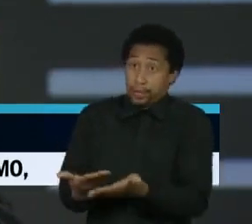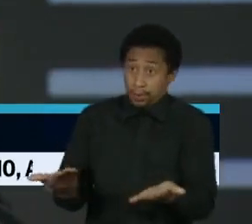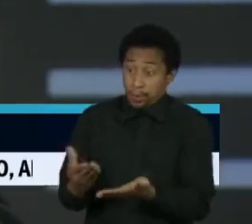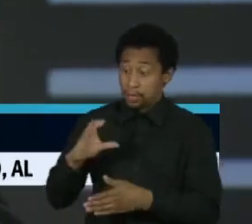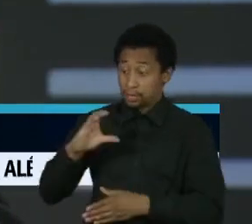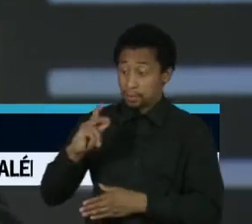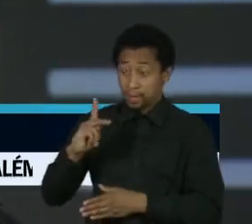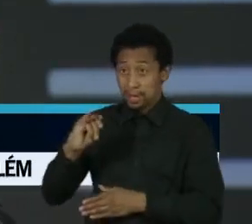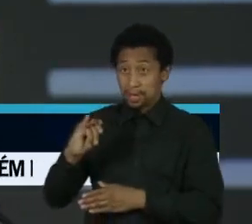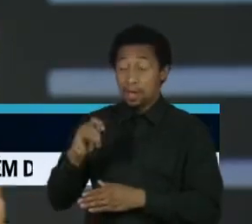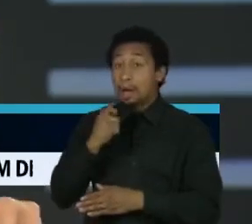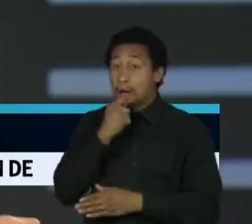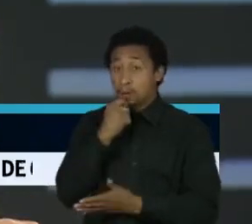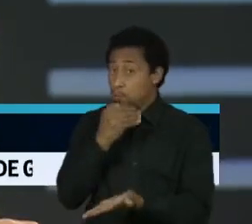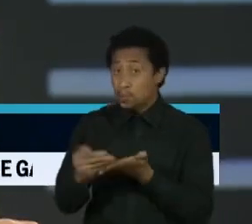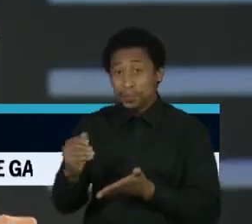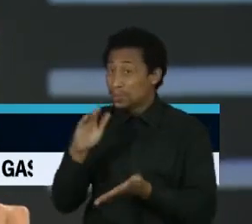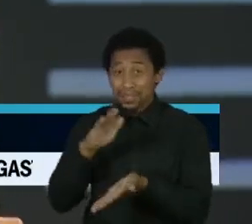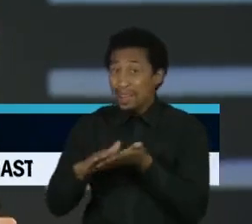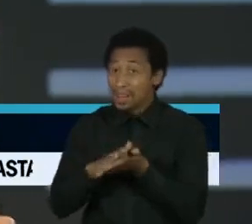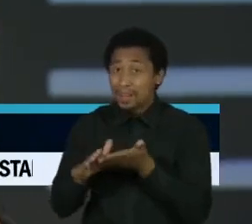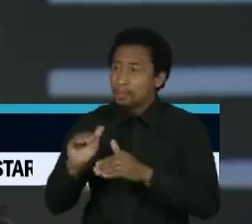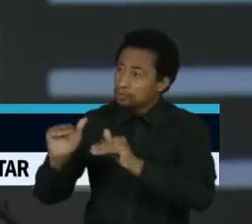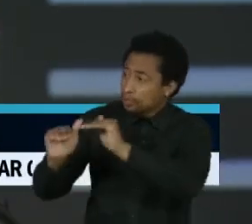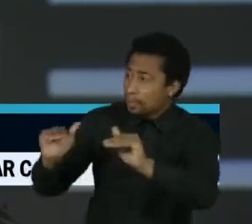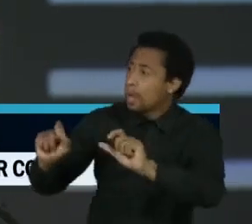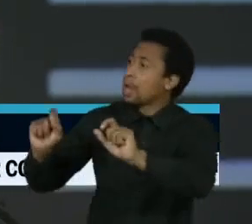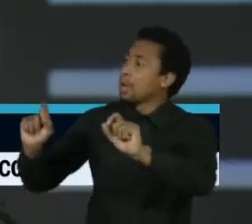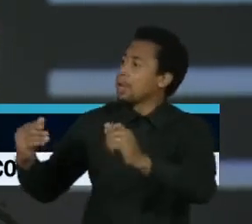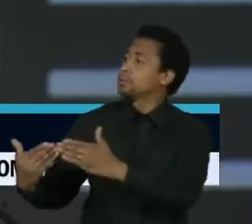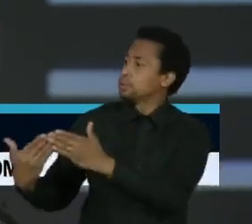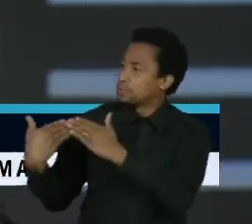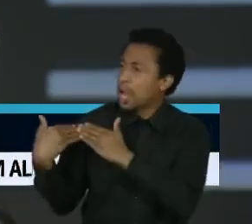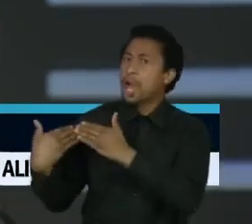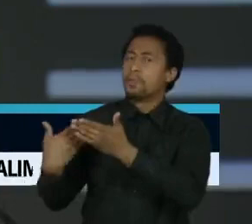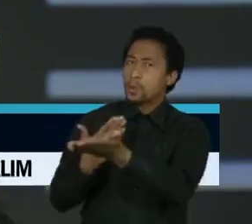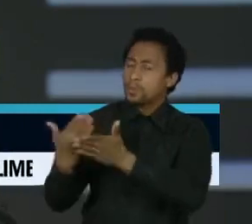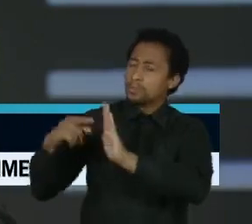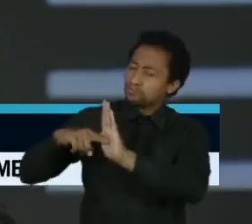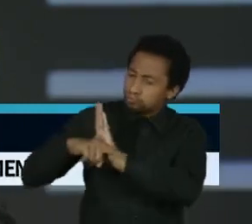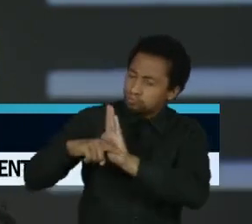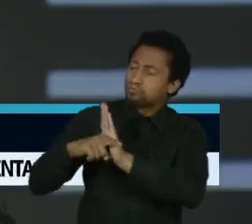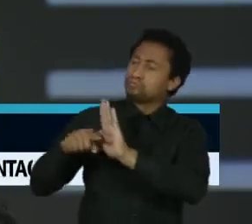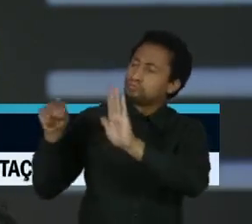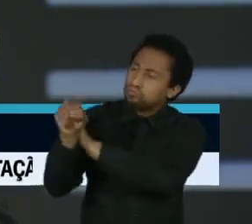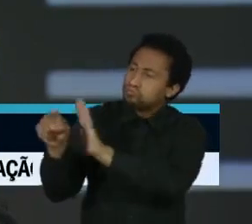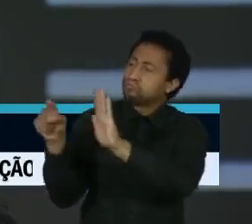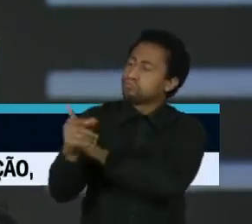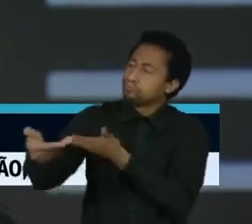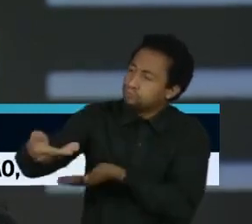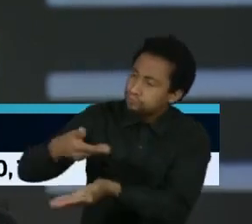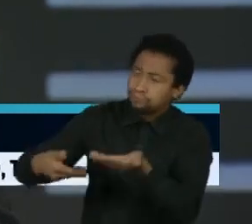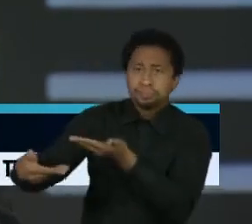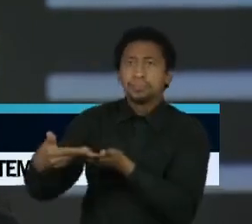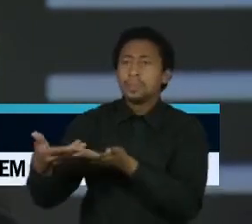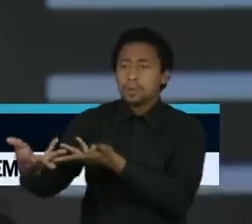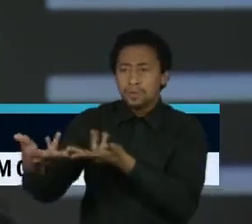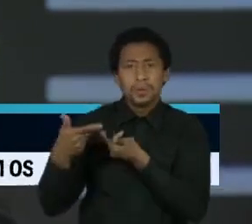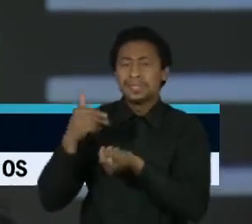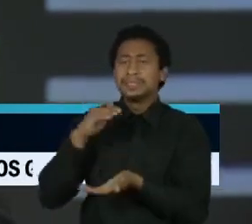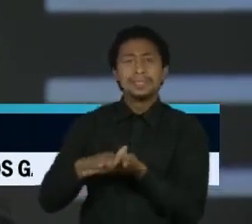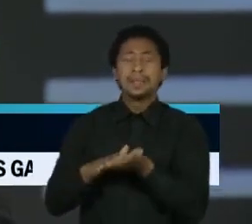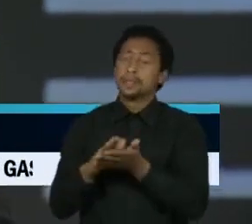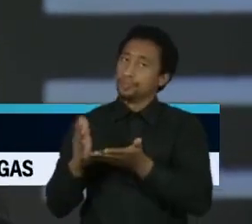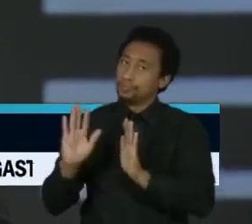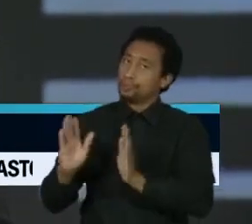que as outras comissões do Congresso para convocar os envolvidos. As comissões que funcionam regularmente convidaram alguns